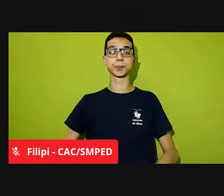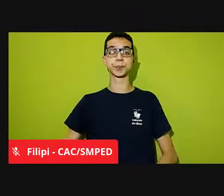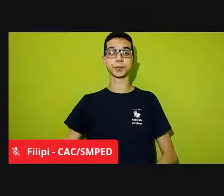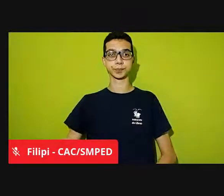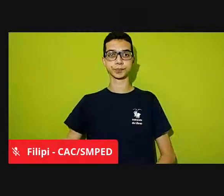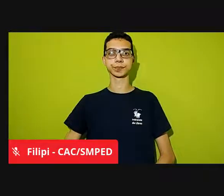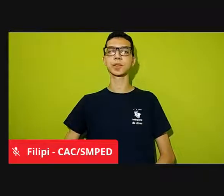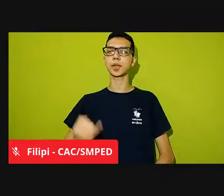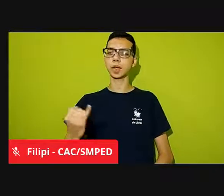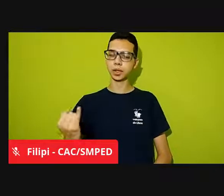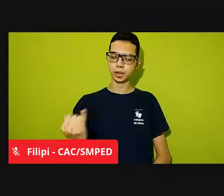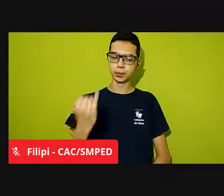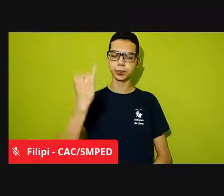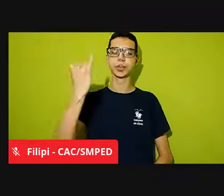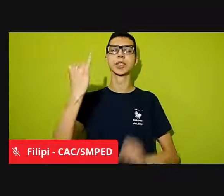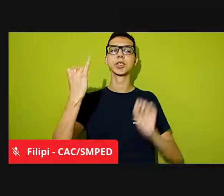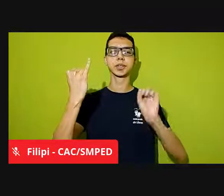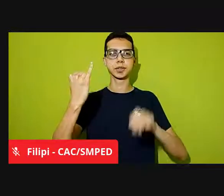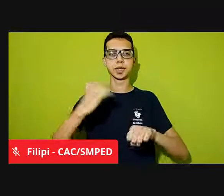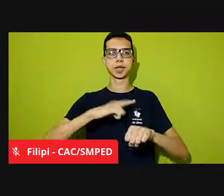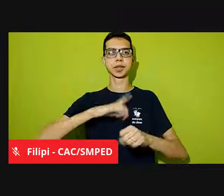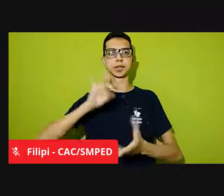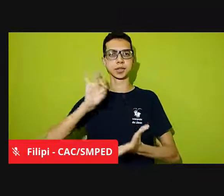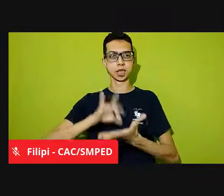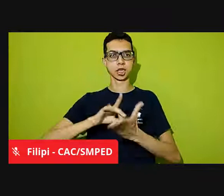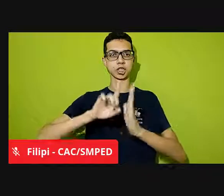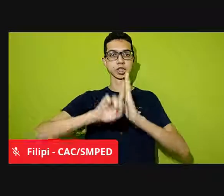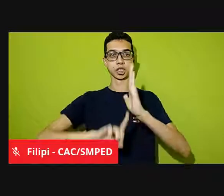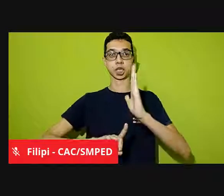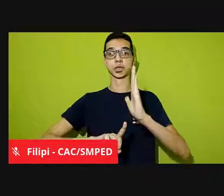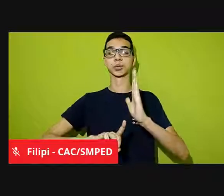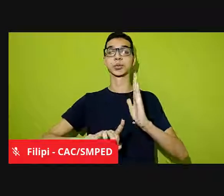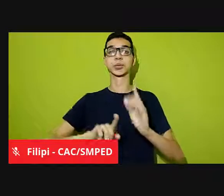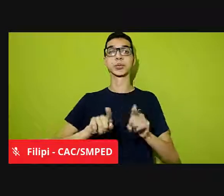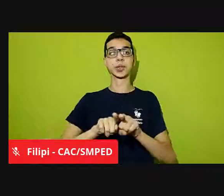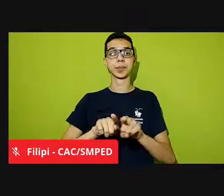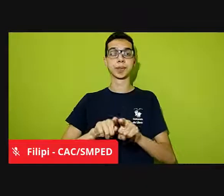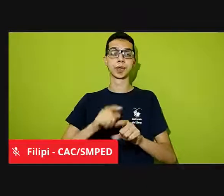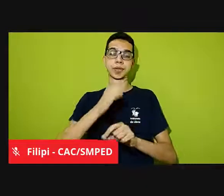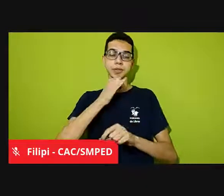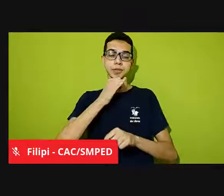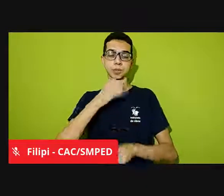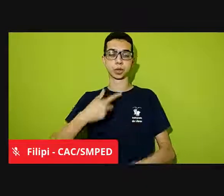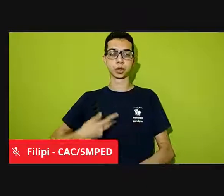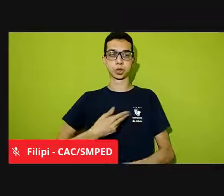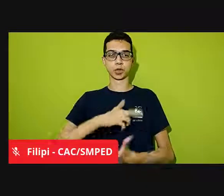para garantia de direitos, para cirurgias, para uma série de coisas. Então, eu, por exemplo, tenho